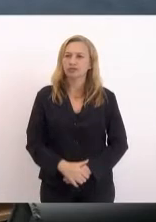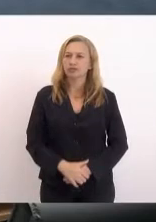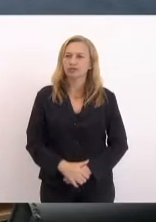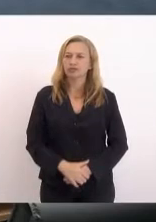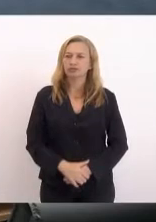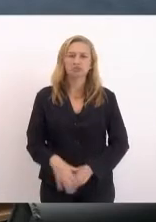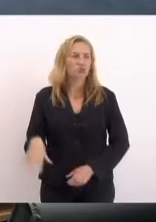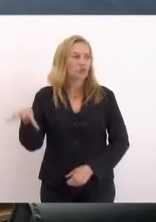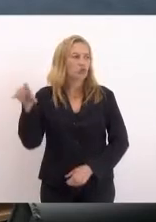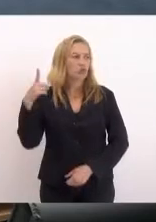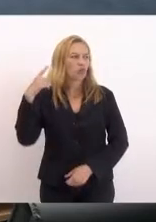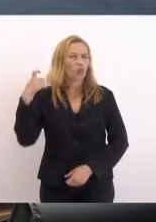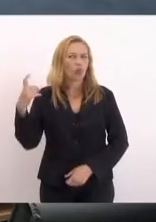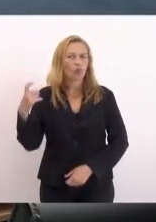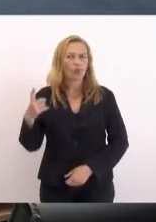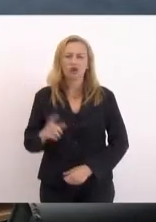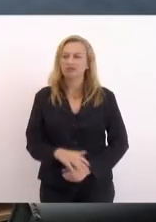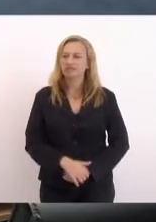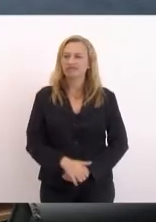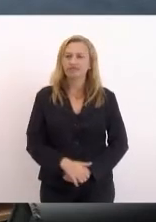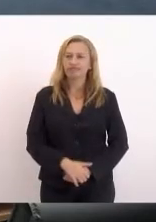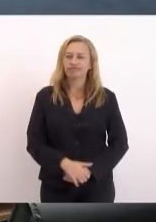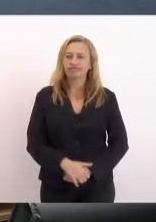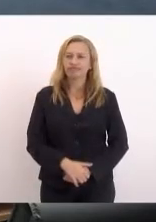Está sem som, Marta. Ok.